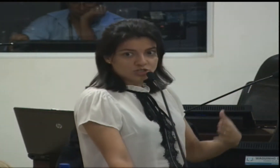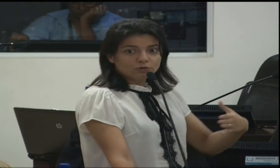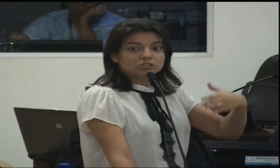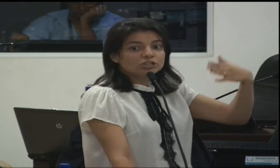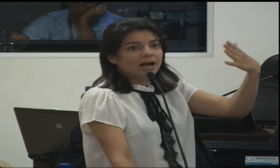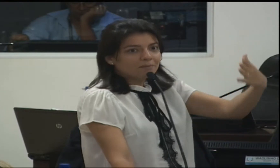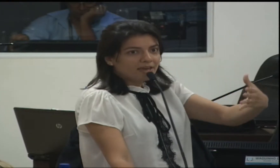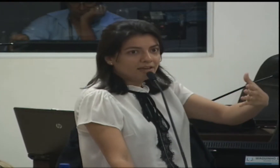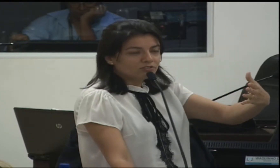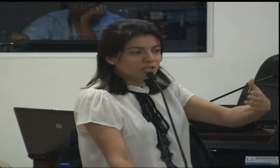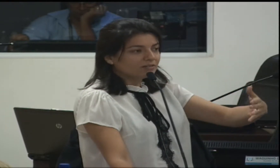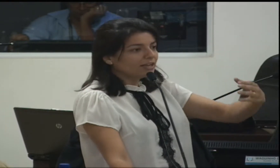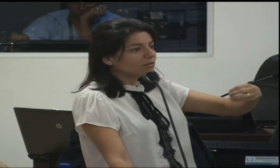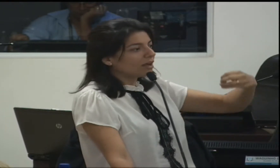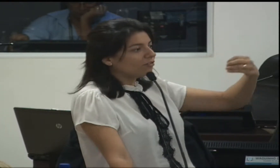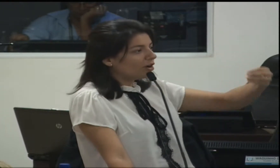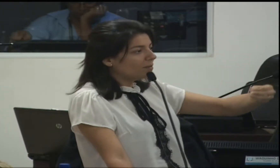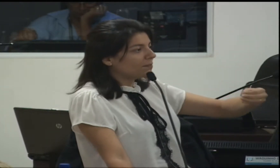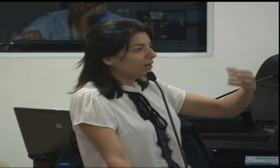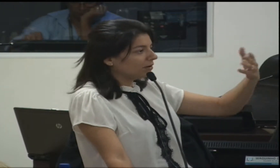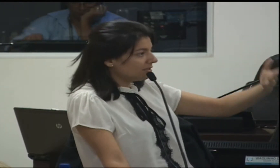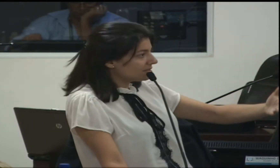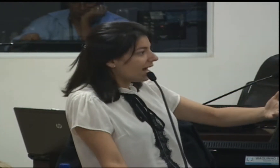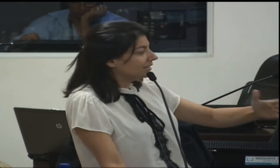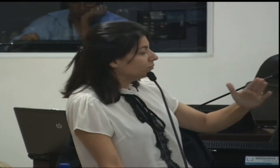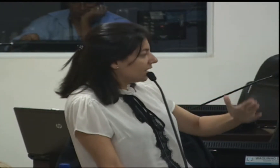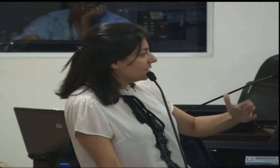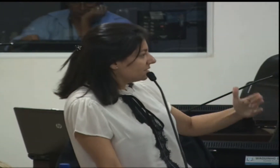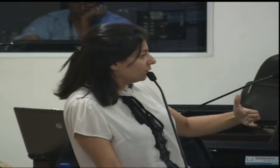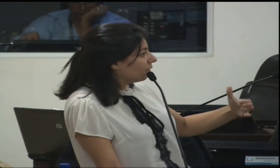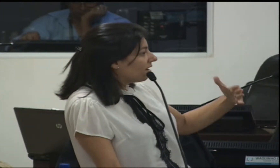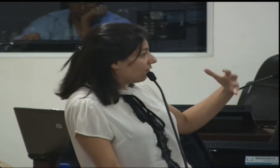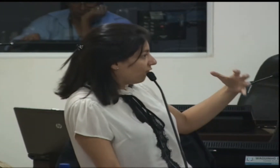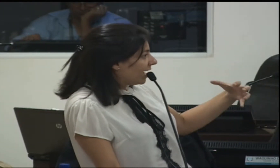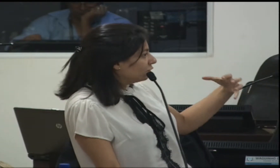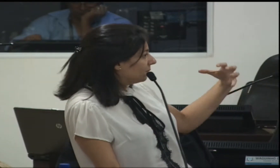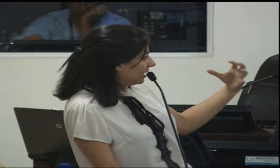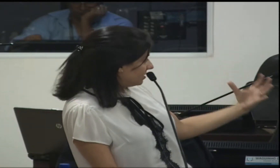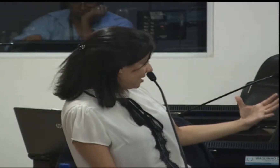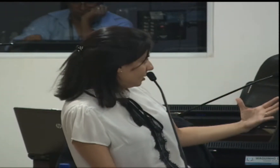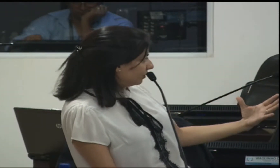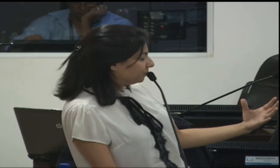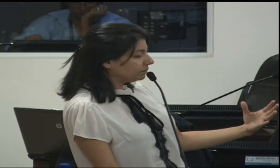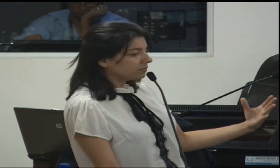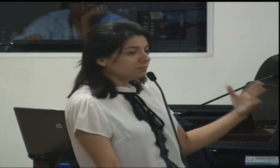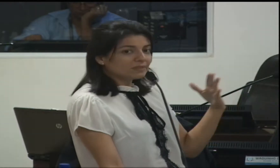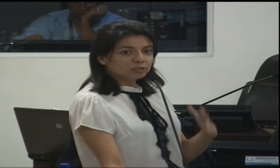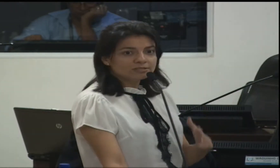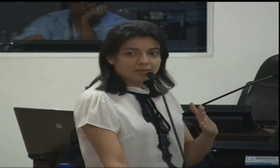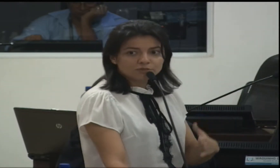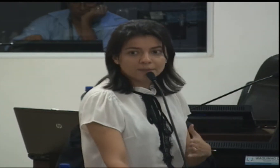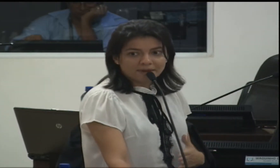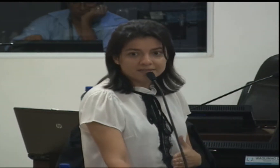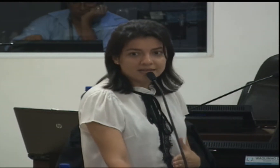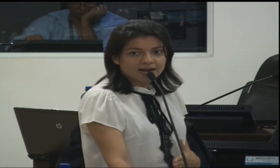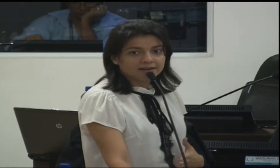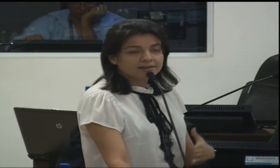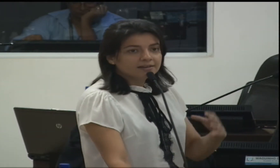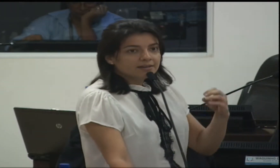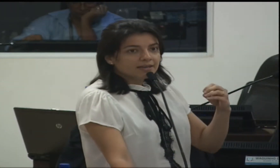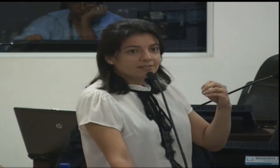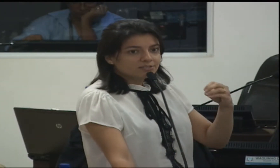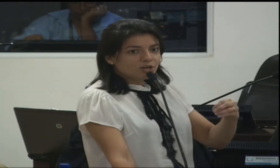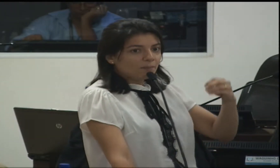que, juridicamente, que dentro da forma preconizada não tenha sido feito e obedecido, nós temos que